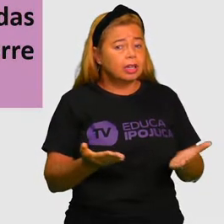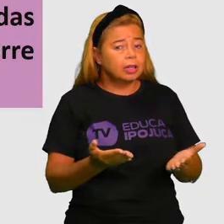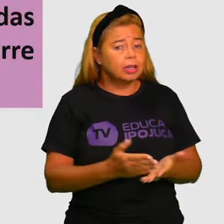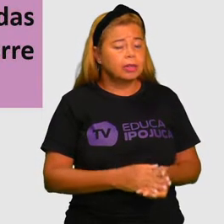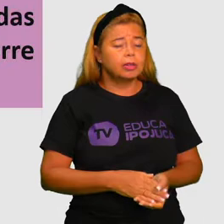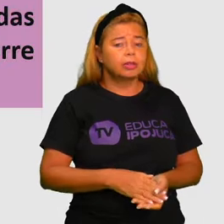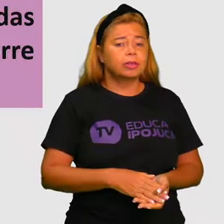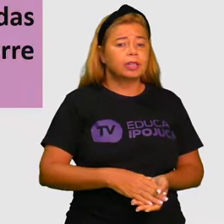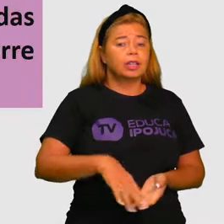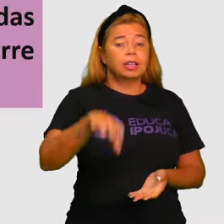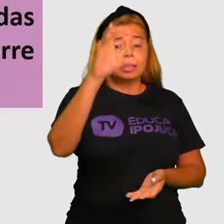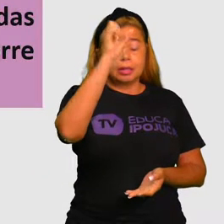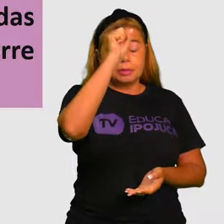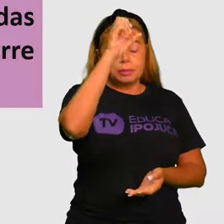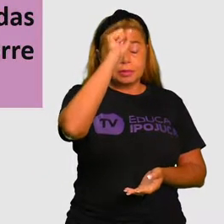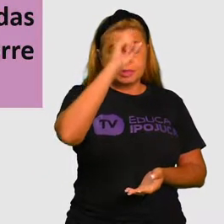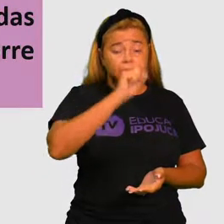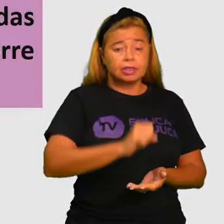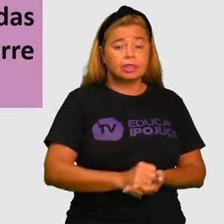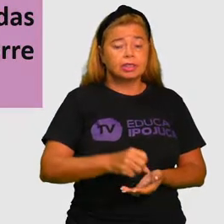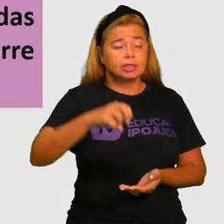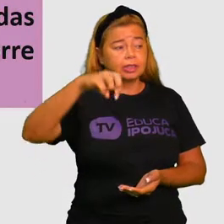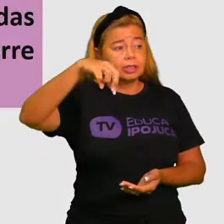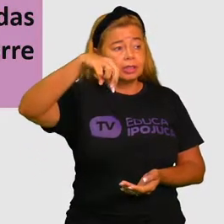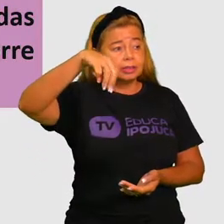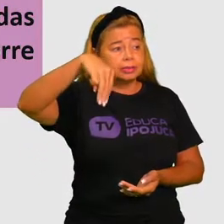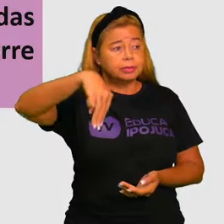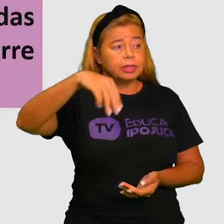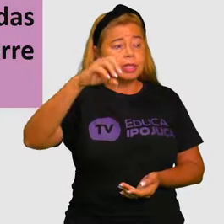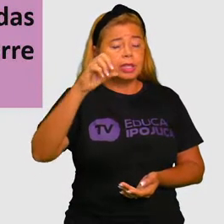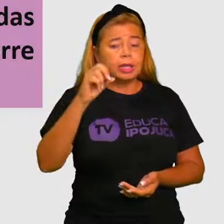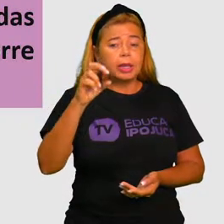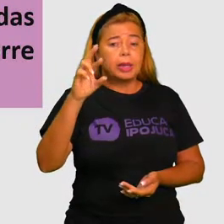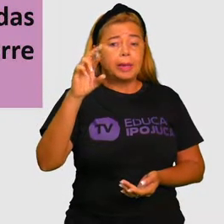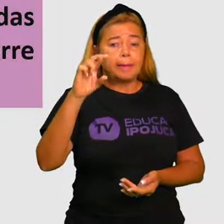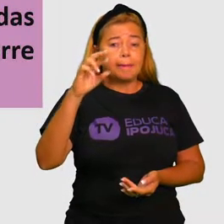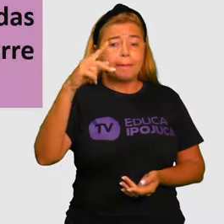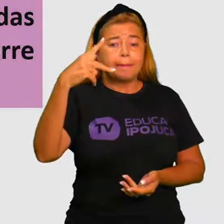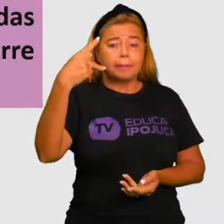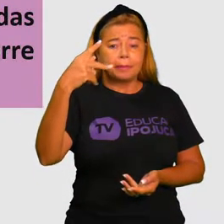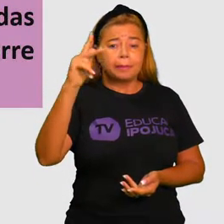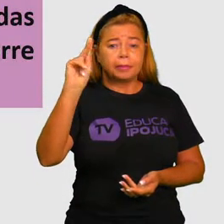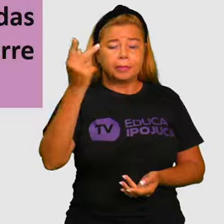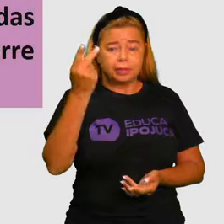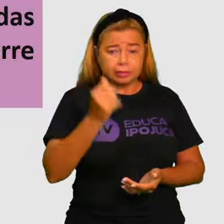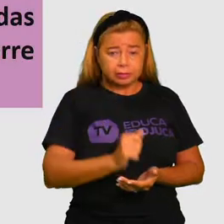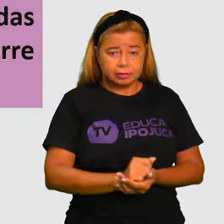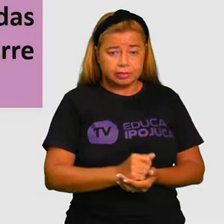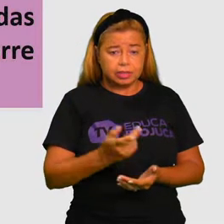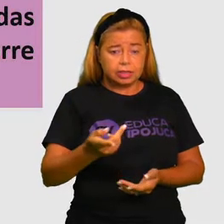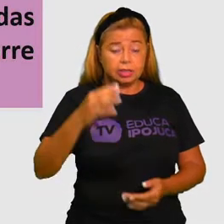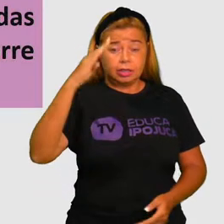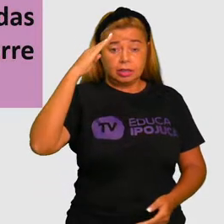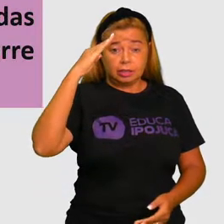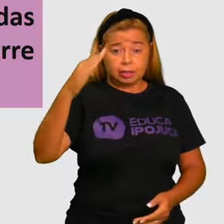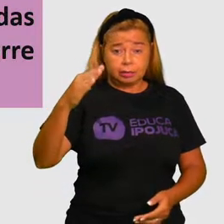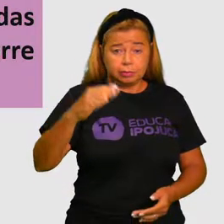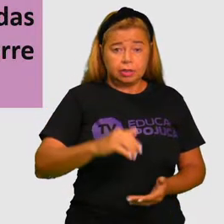a biografia de irmã o Eduardo irmã era capitão da Força Aérea estadunidense